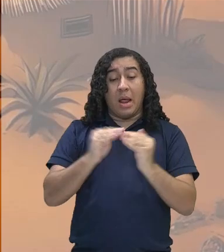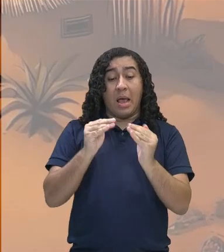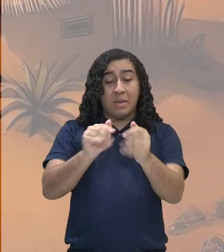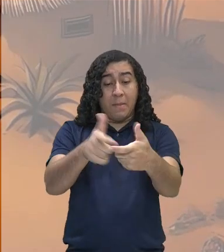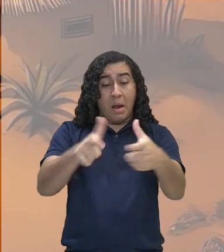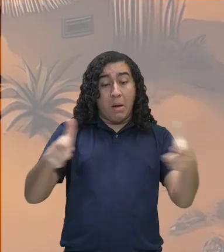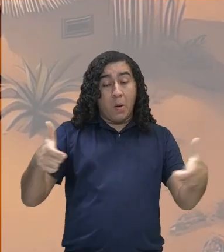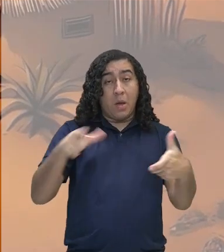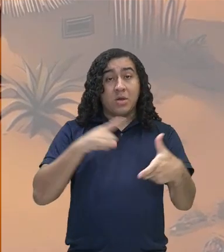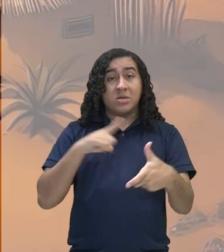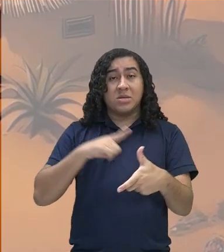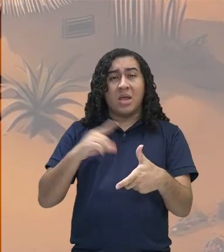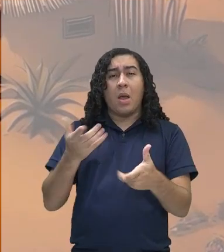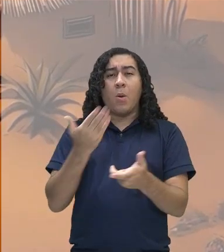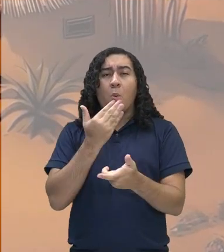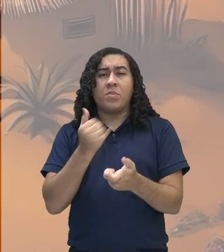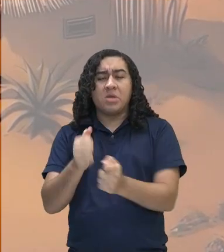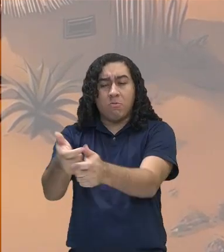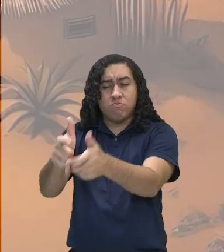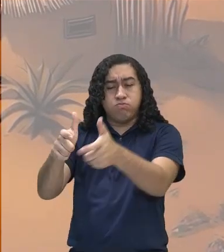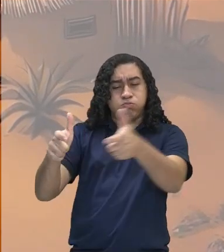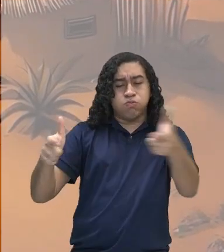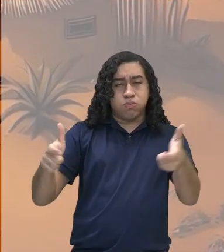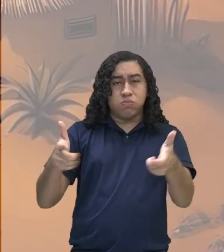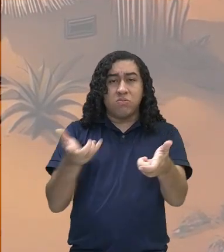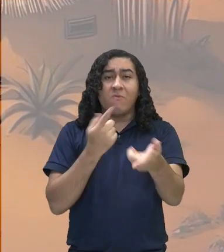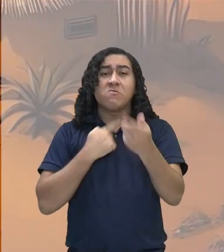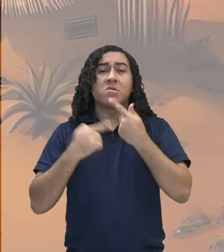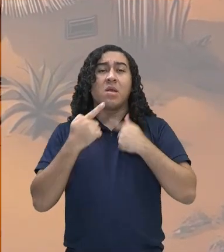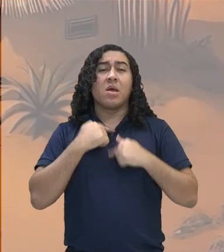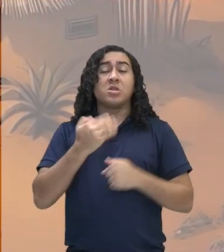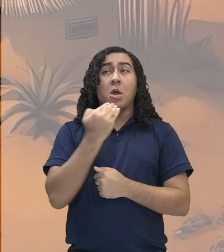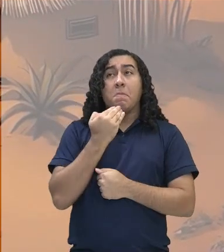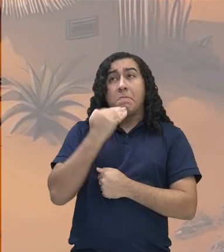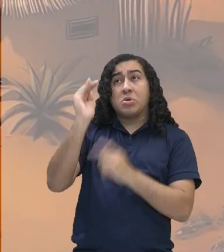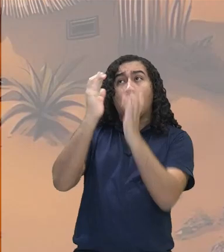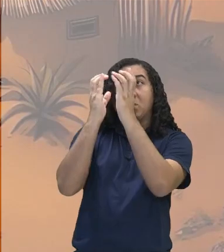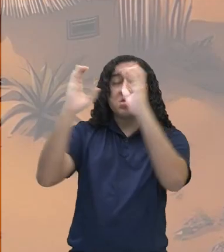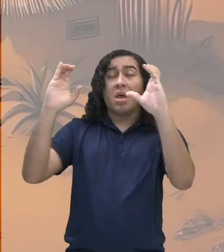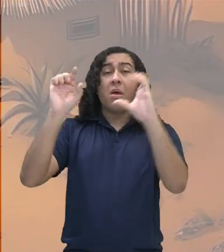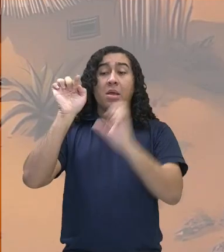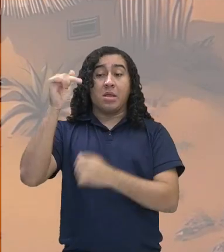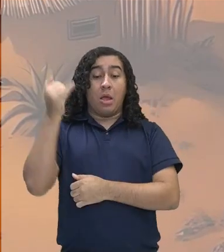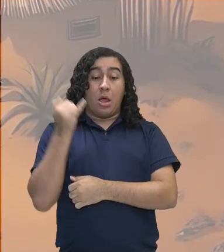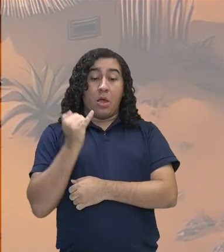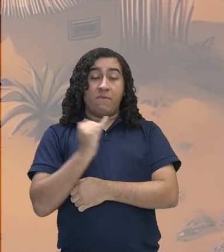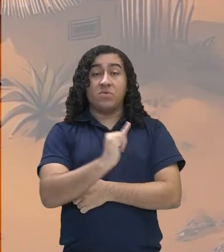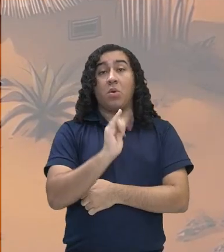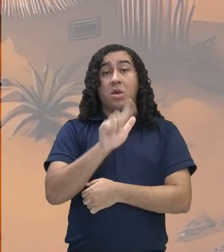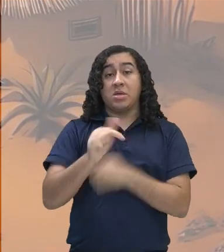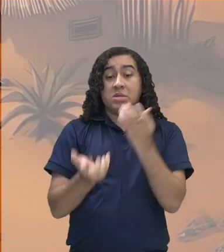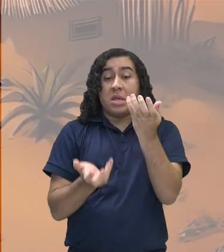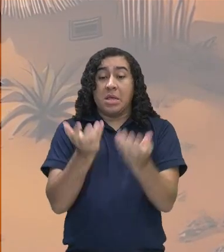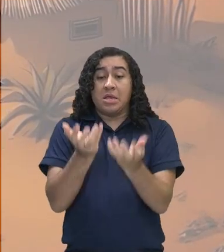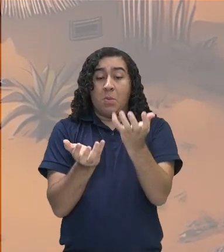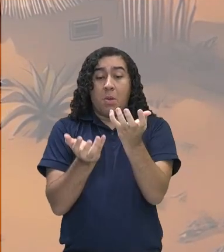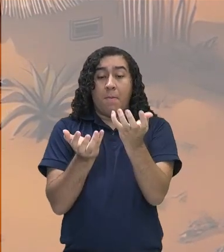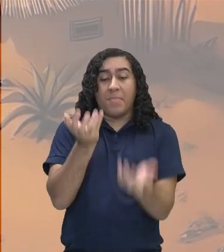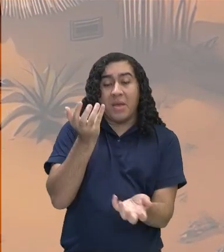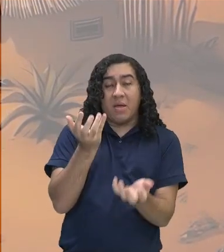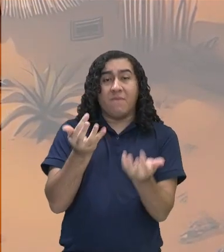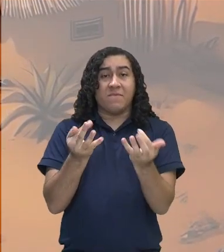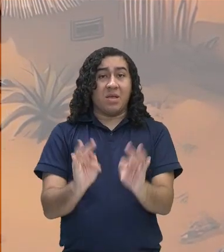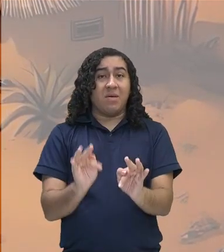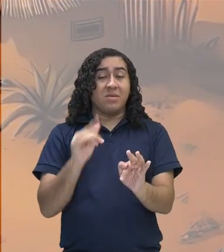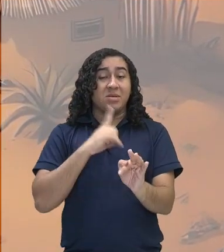colheitas mais férteis e fartura. Pediram a Olorum, que os alertou que o fim desse equilíbrio traria